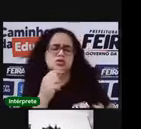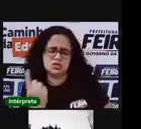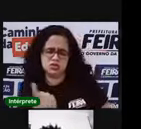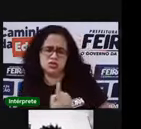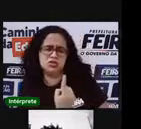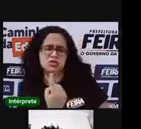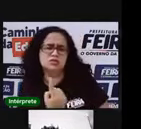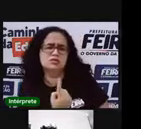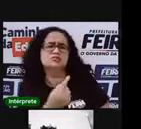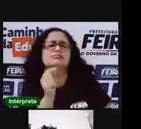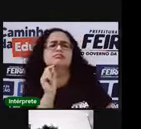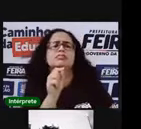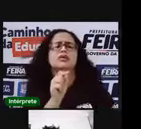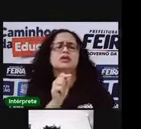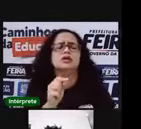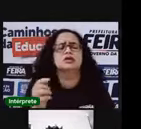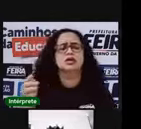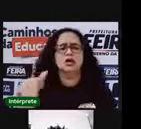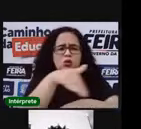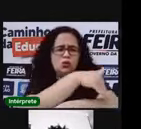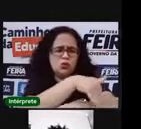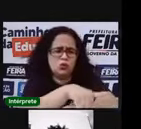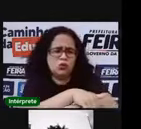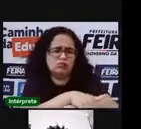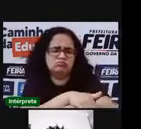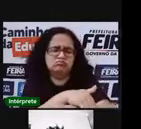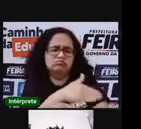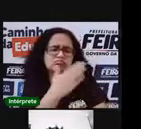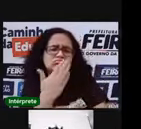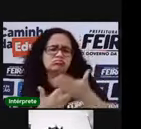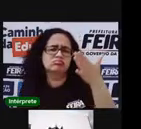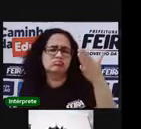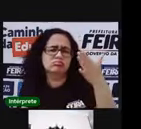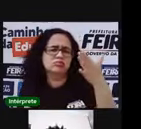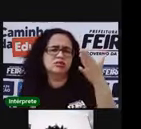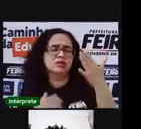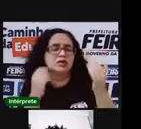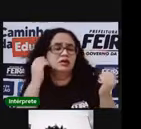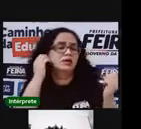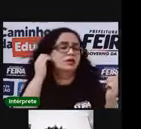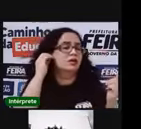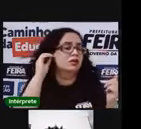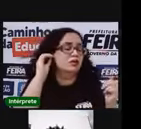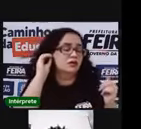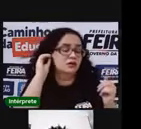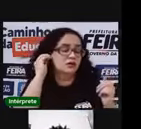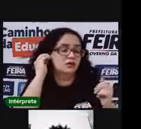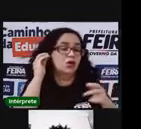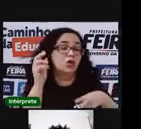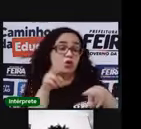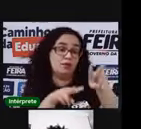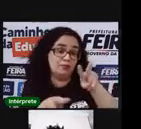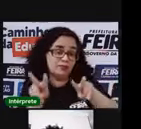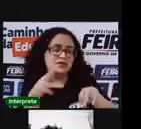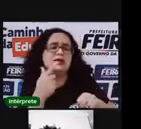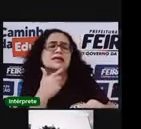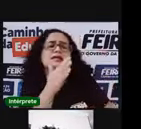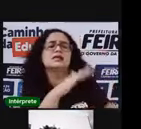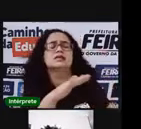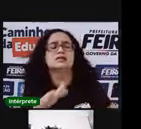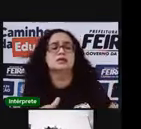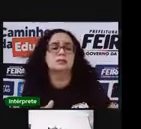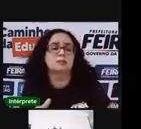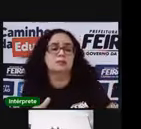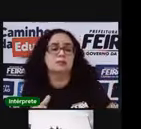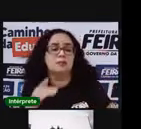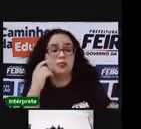rua, está com quem? Aquela criança está perdida, está abandonada, e aí a gente observar, não é? Aquela criança entrou aonde, saiu